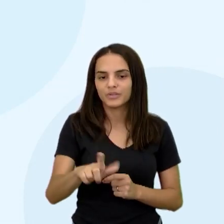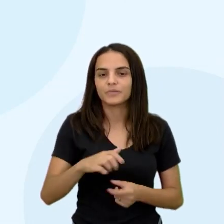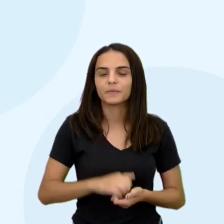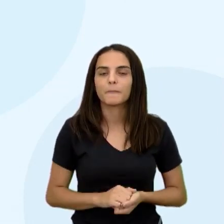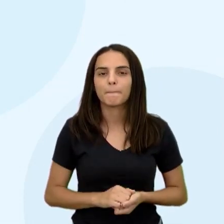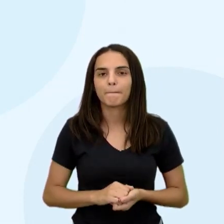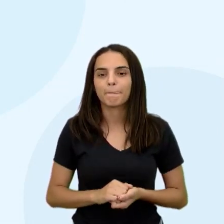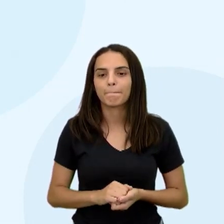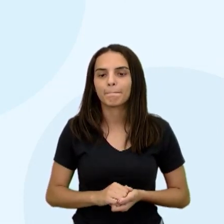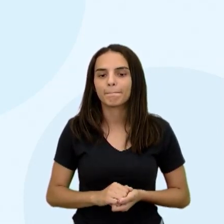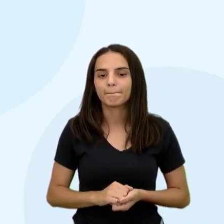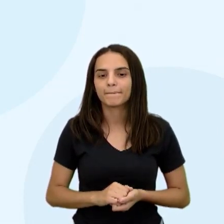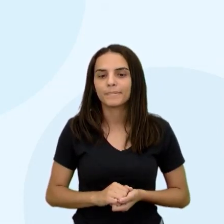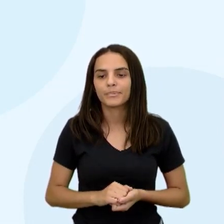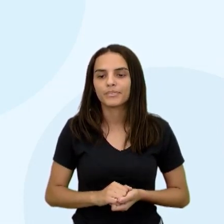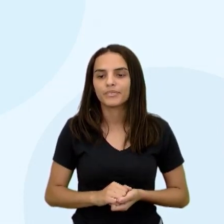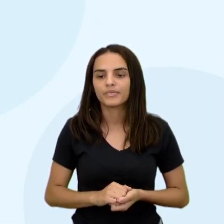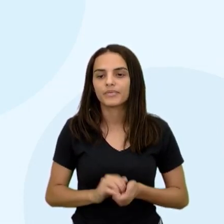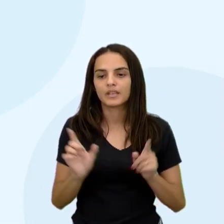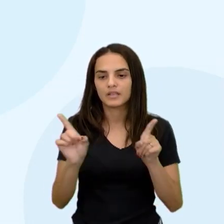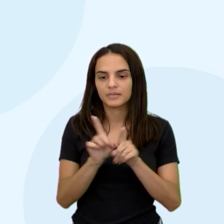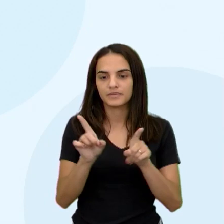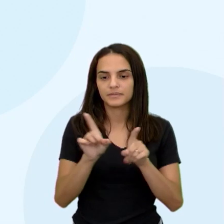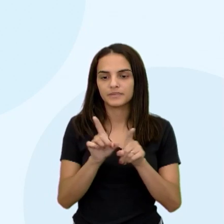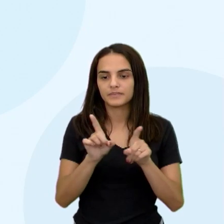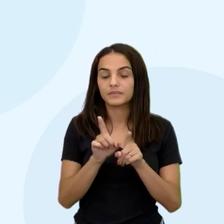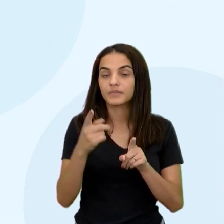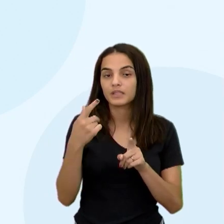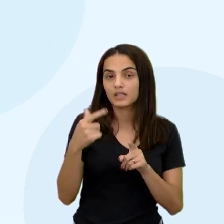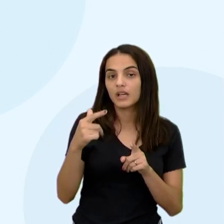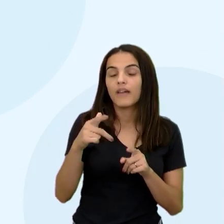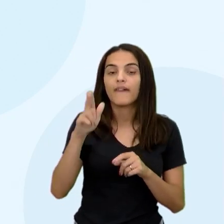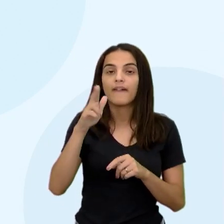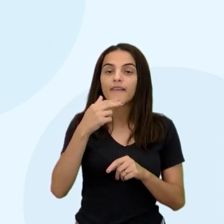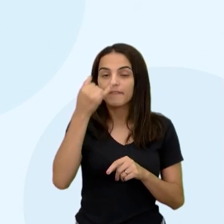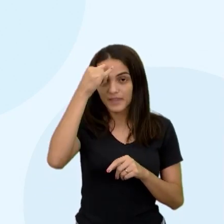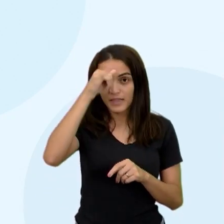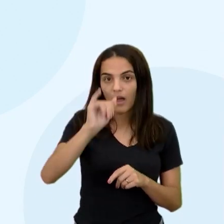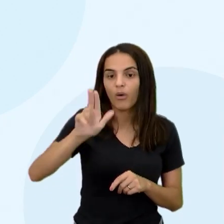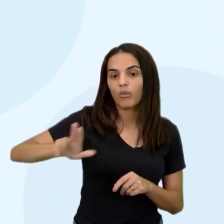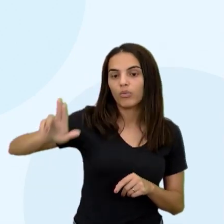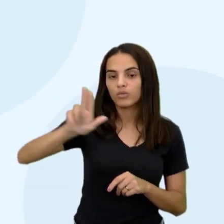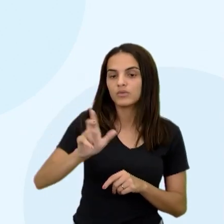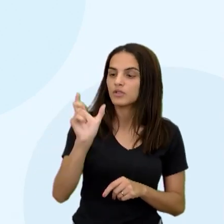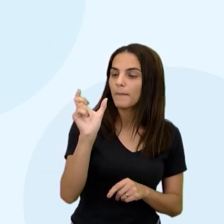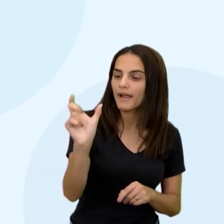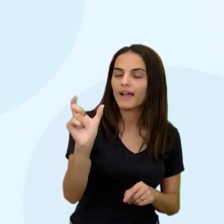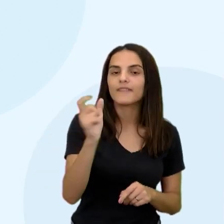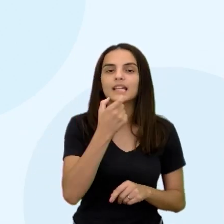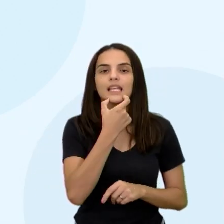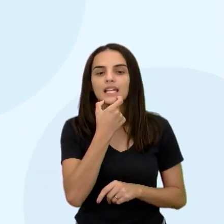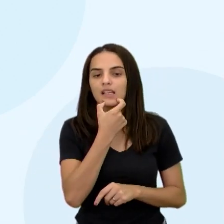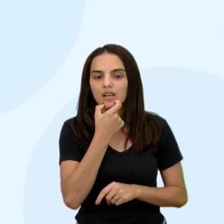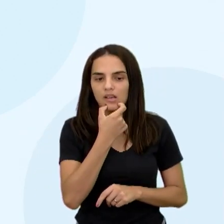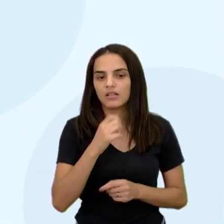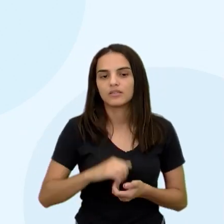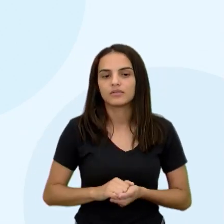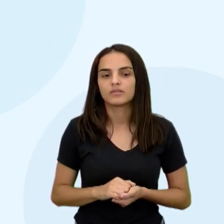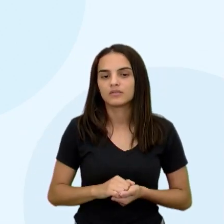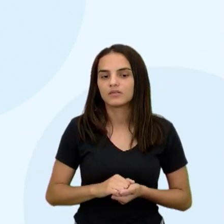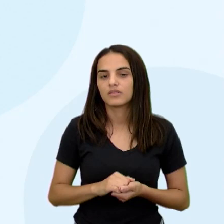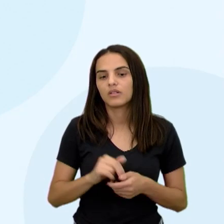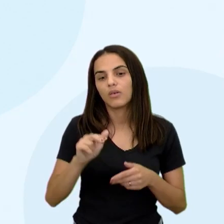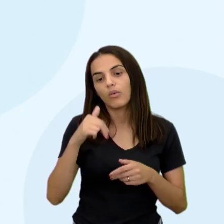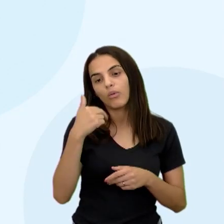realmente domina. E também evitar o uso de termos em inglês em excesso ou até de